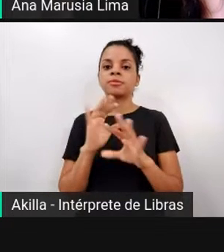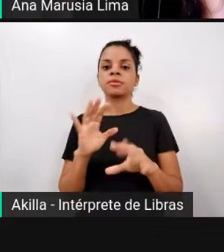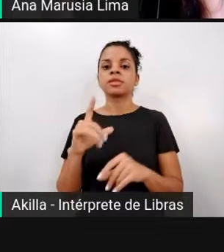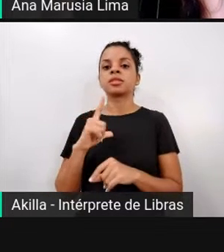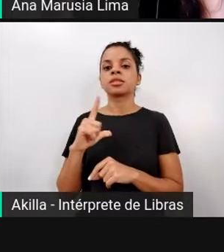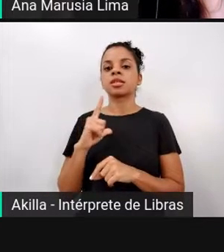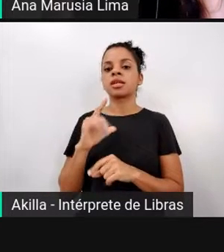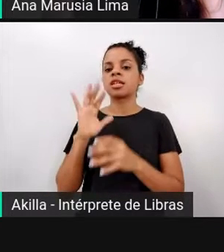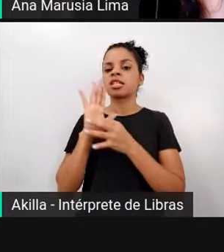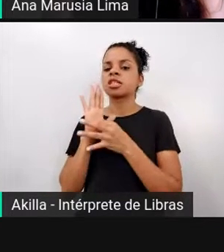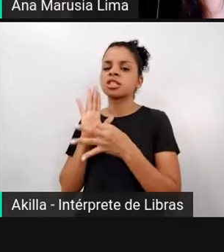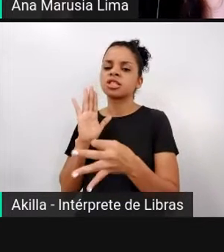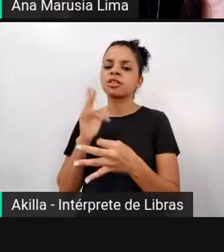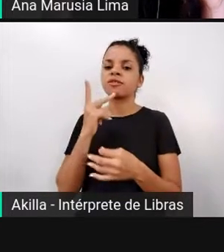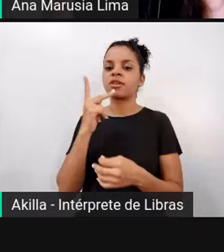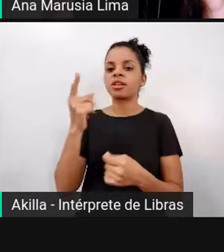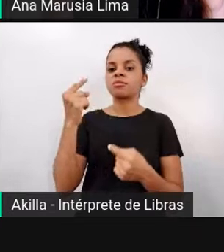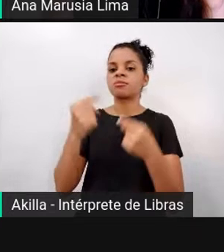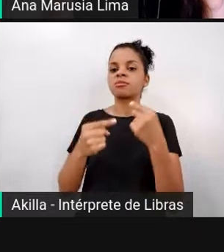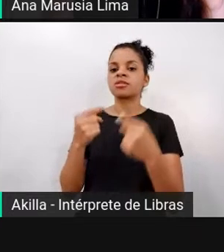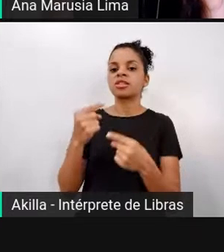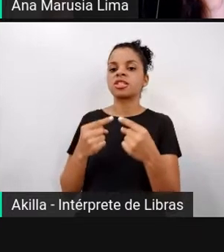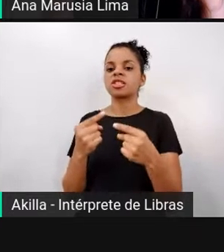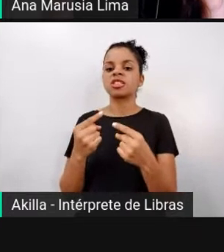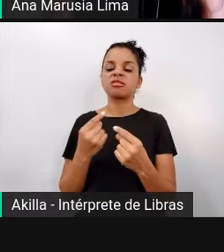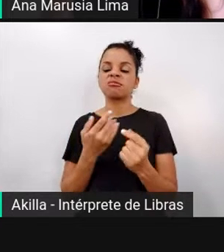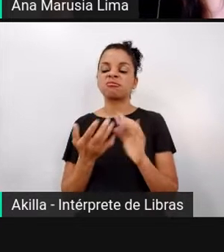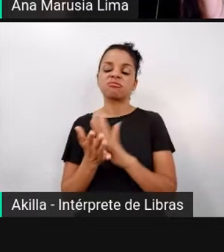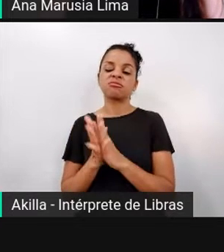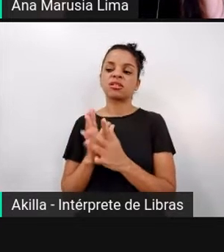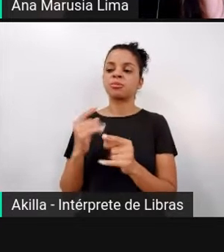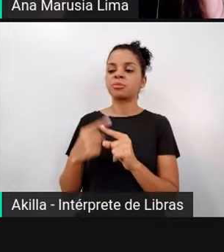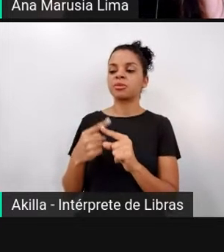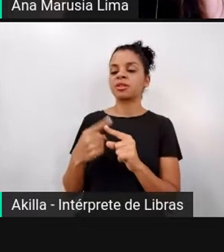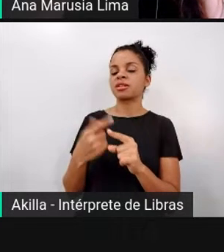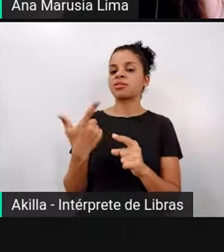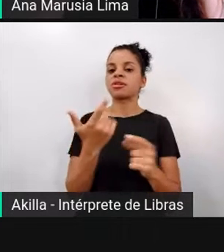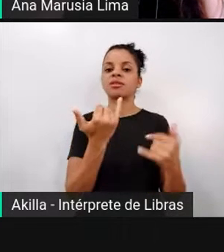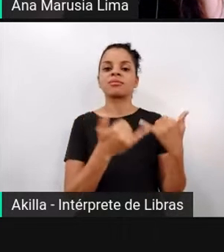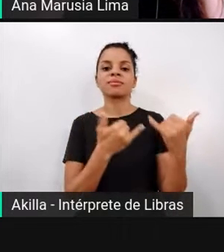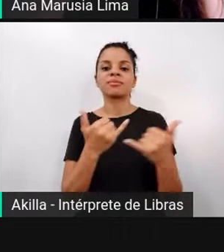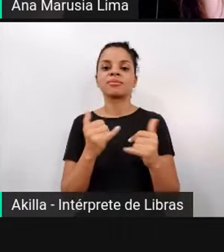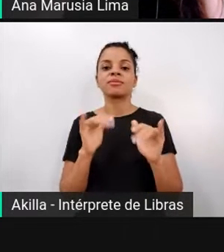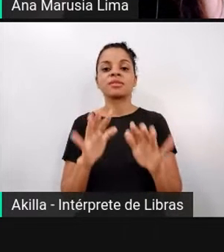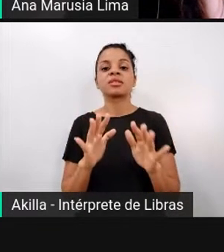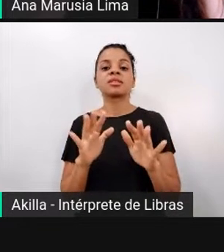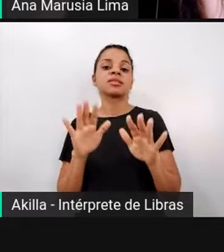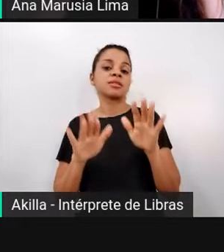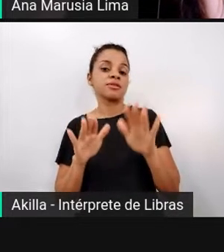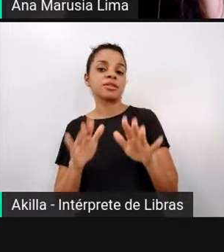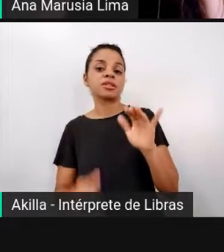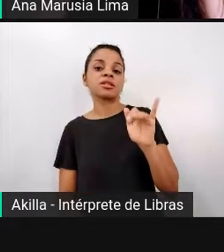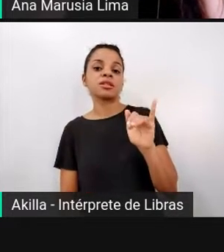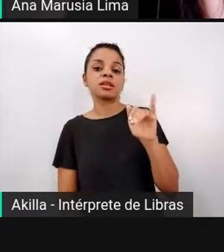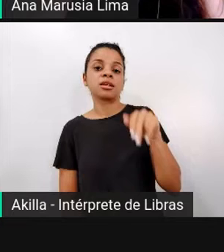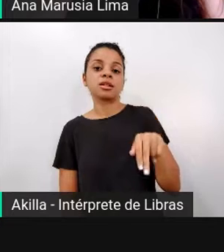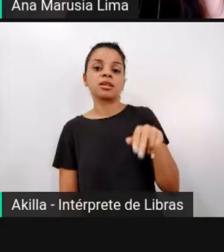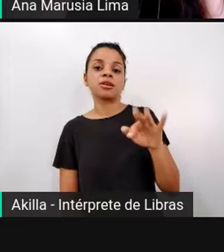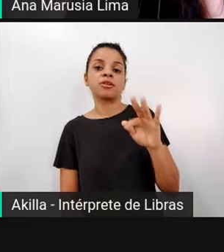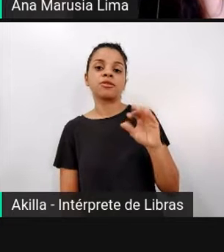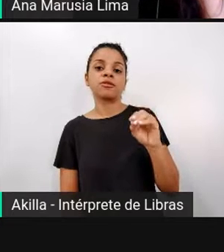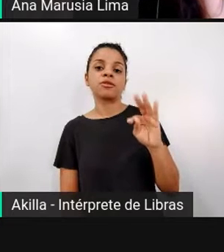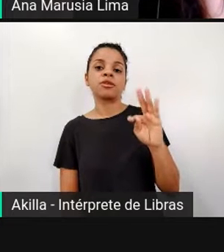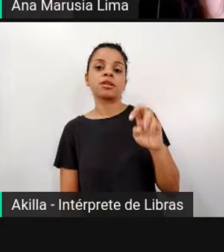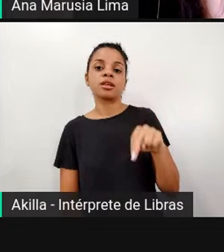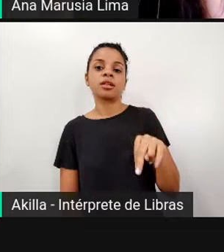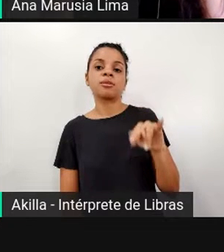o gosto pelo entretenimento, talvez não seja essa causa. Talvez o infotenimento realmente seja uma ponte necessária para essa comunicação pública